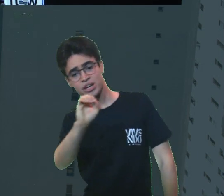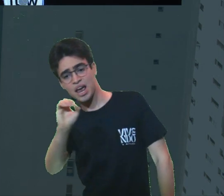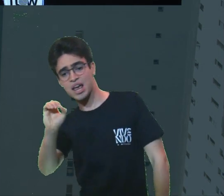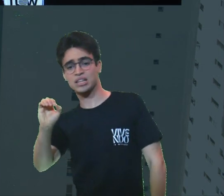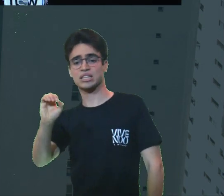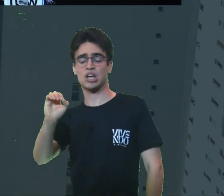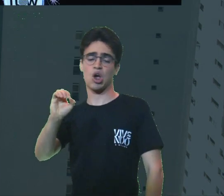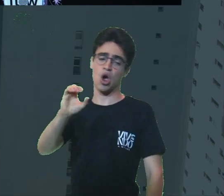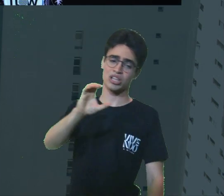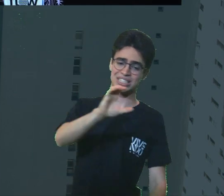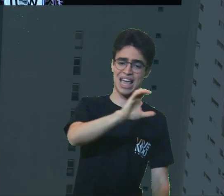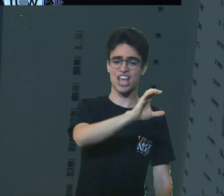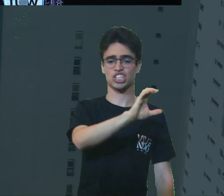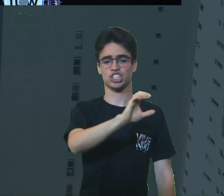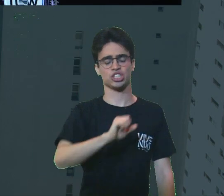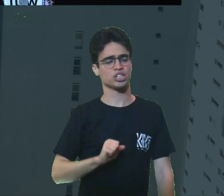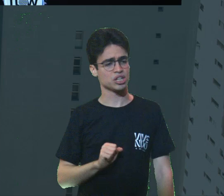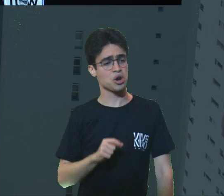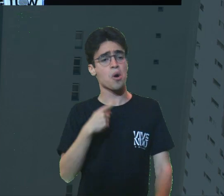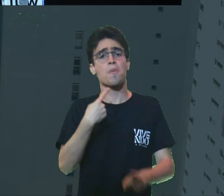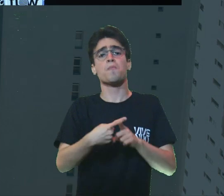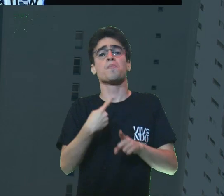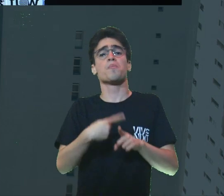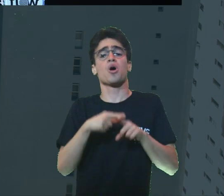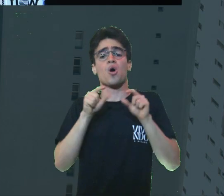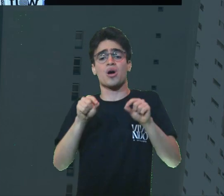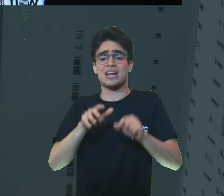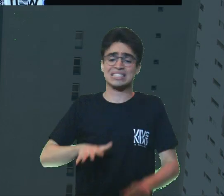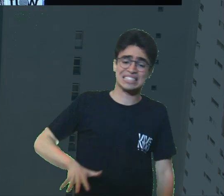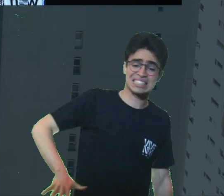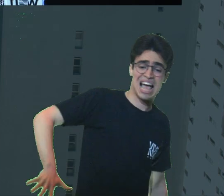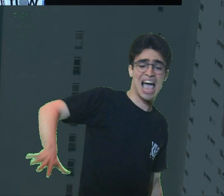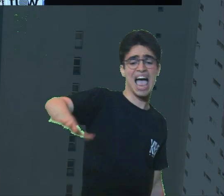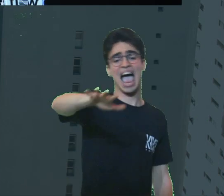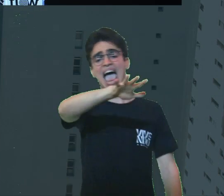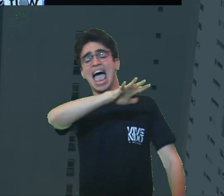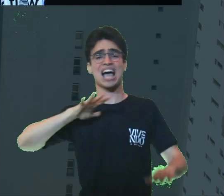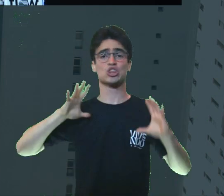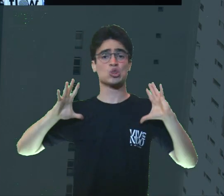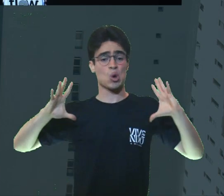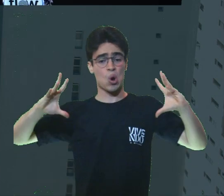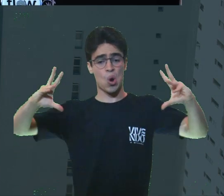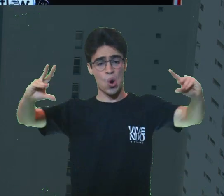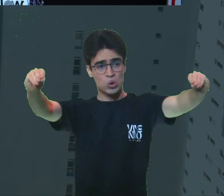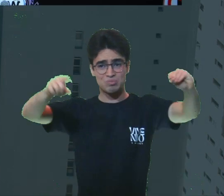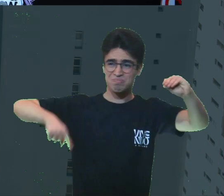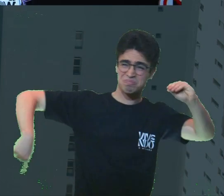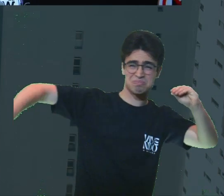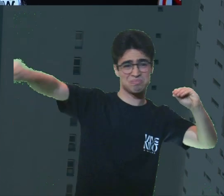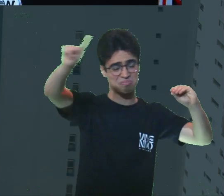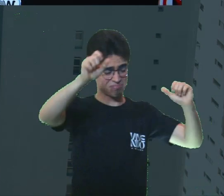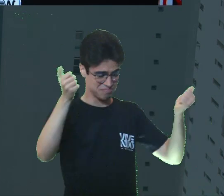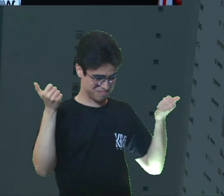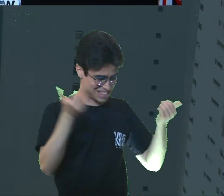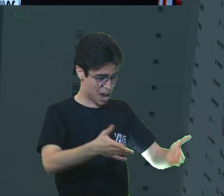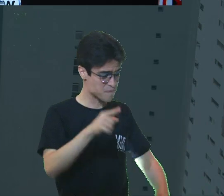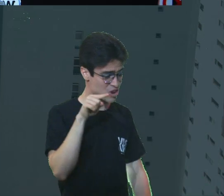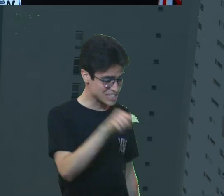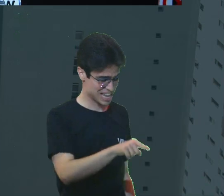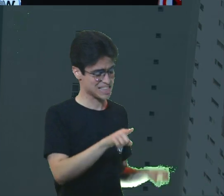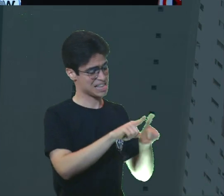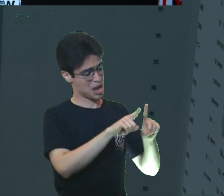e para o ocidente. Porque toda essa terra que você vê, eu te darei, a ti e a